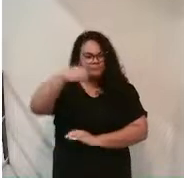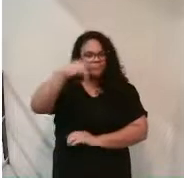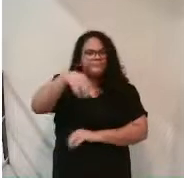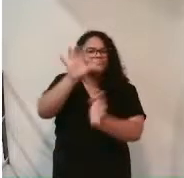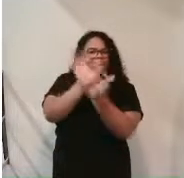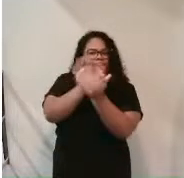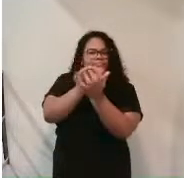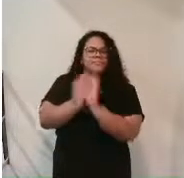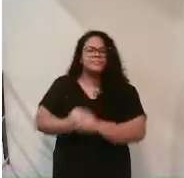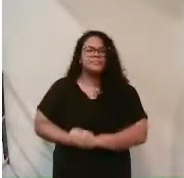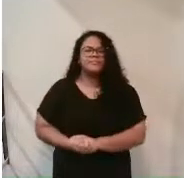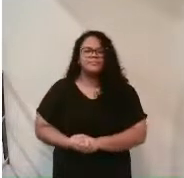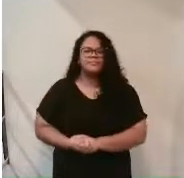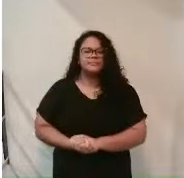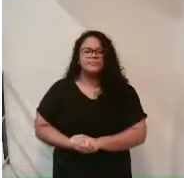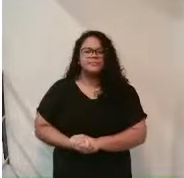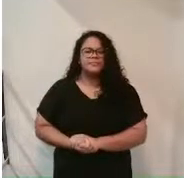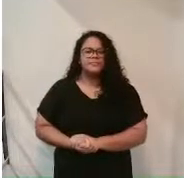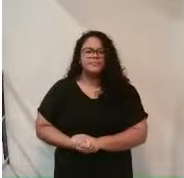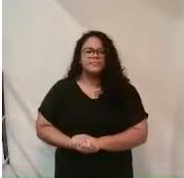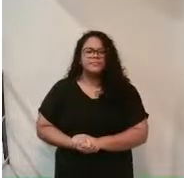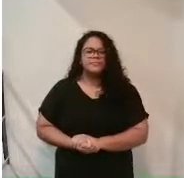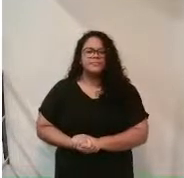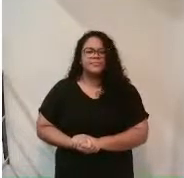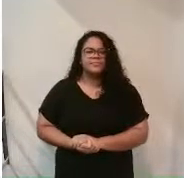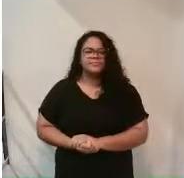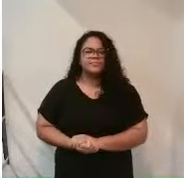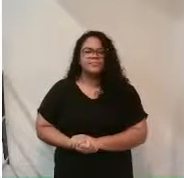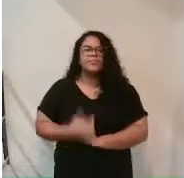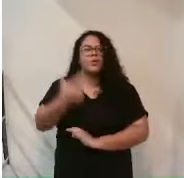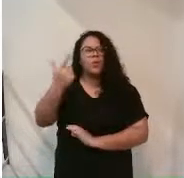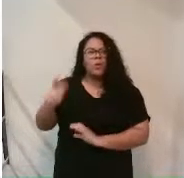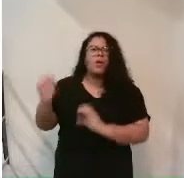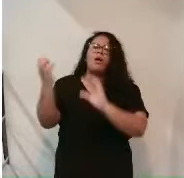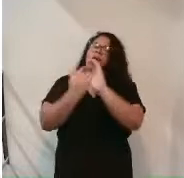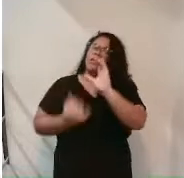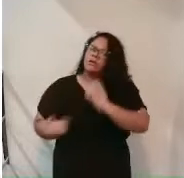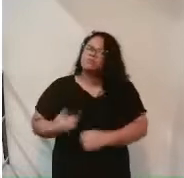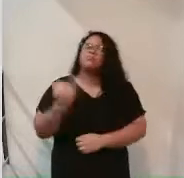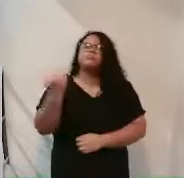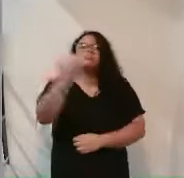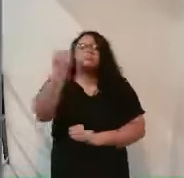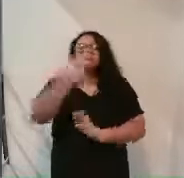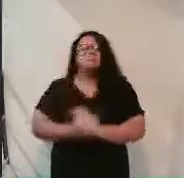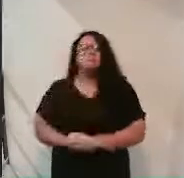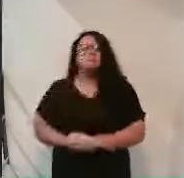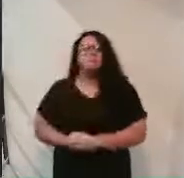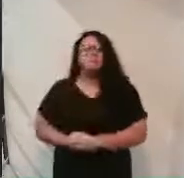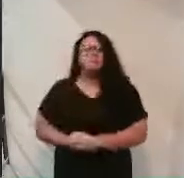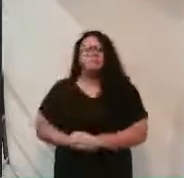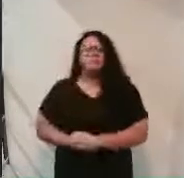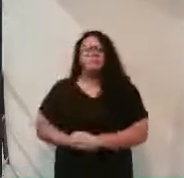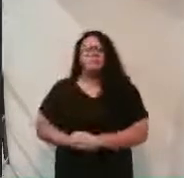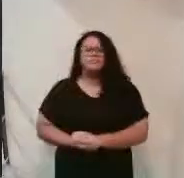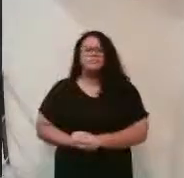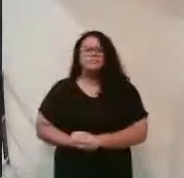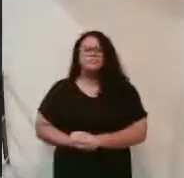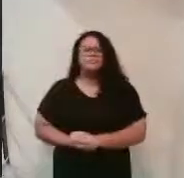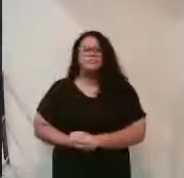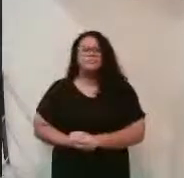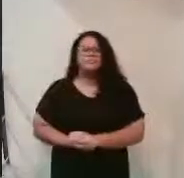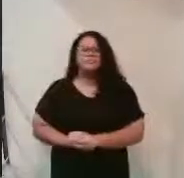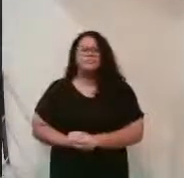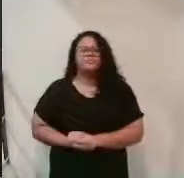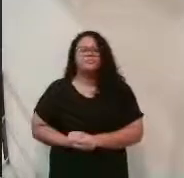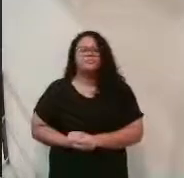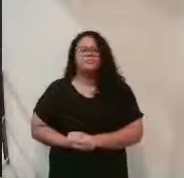Pernambuco. E outra normativa muito importante feita pela CPRH foram essas duas instruções normativas, número